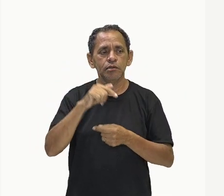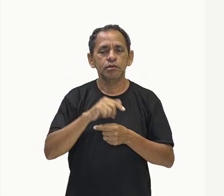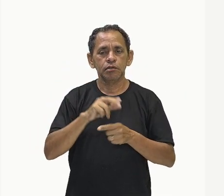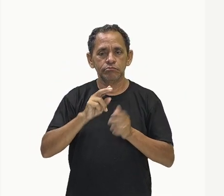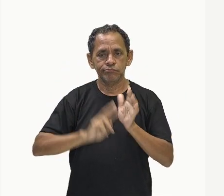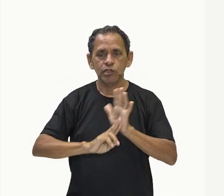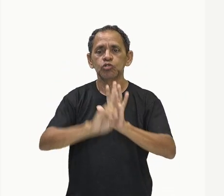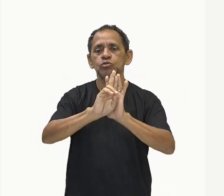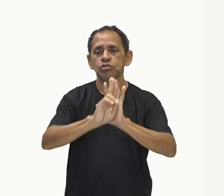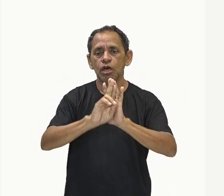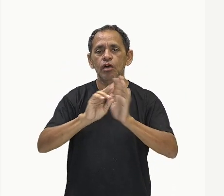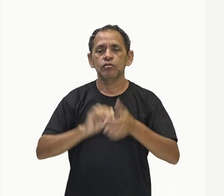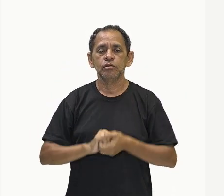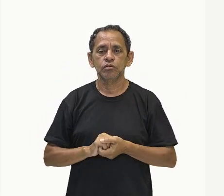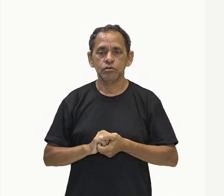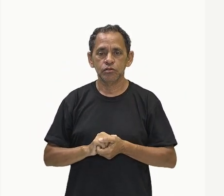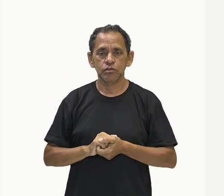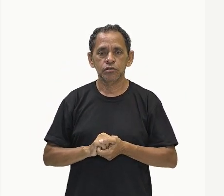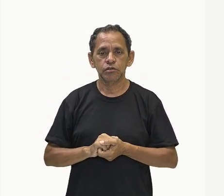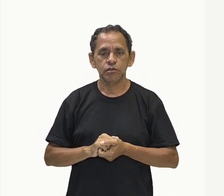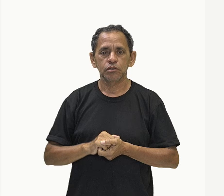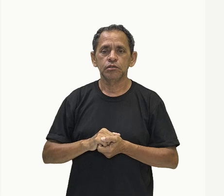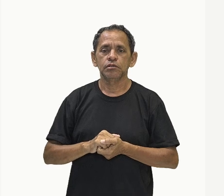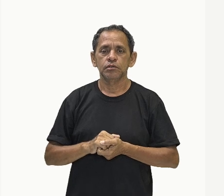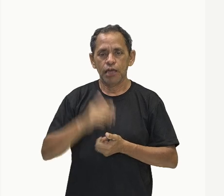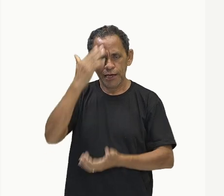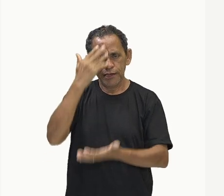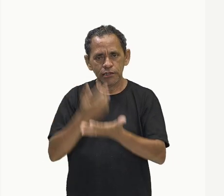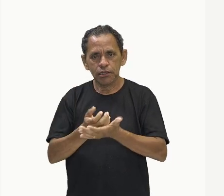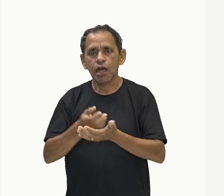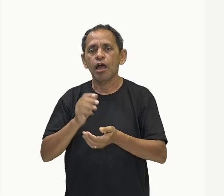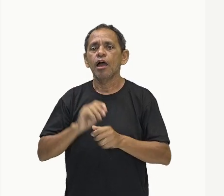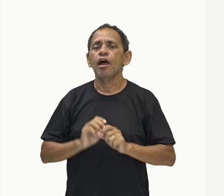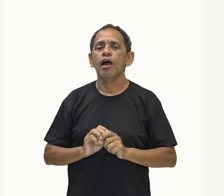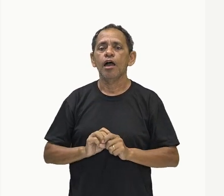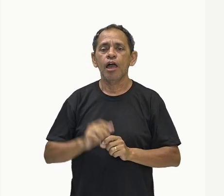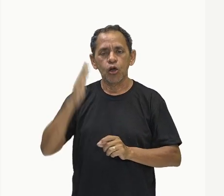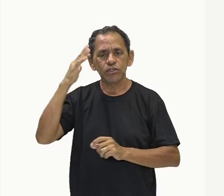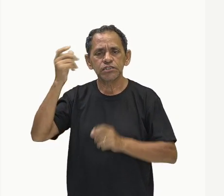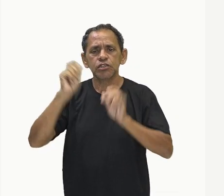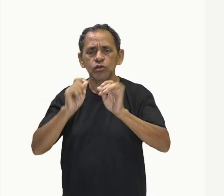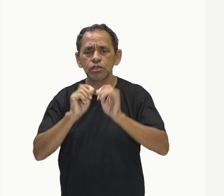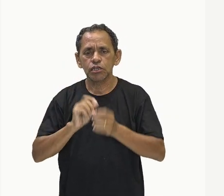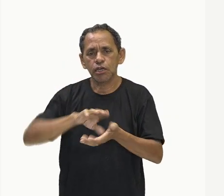dogmas dos apostólicos, o que resultou na excomunhão de Cerulário em